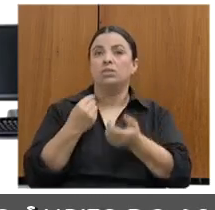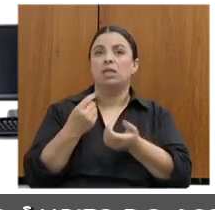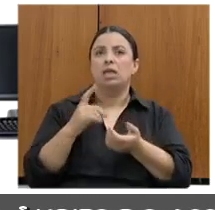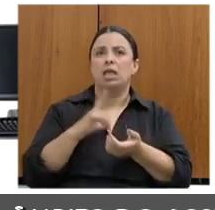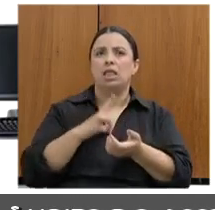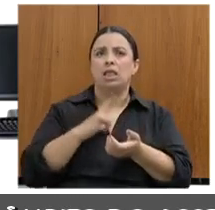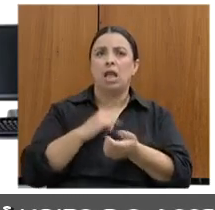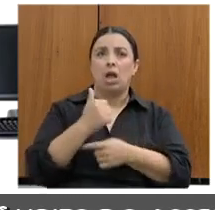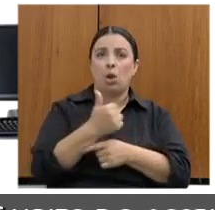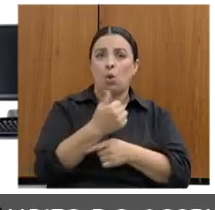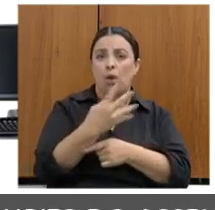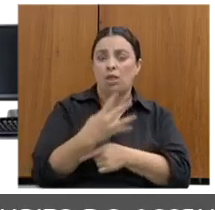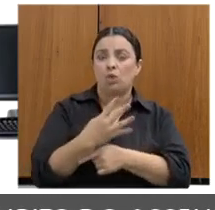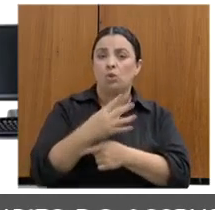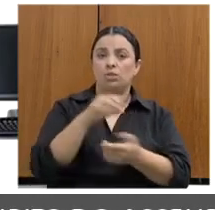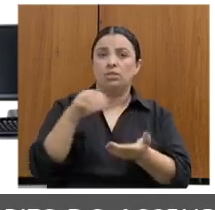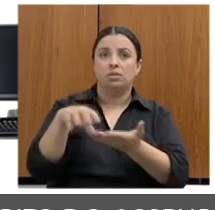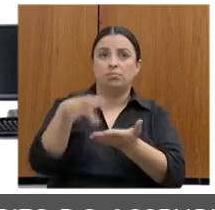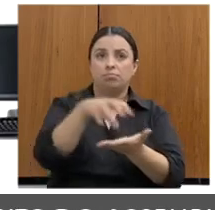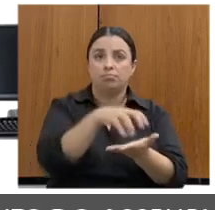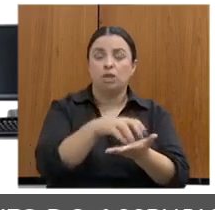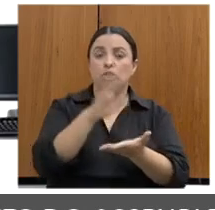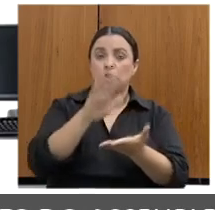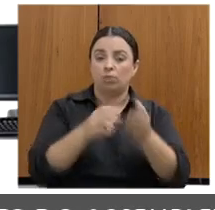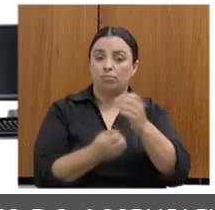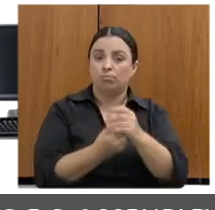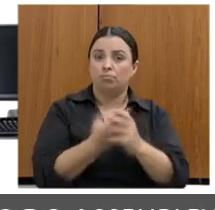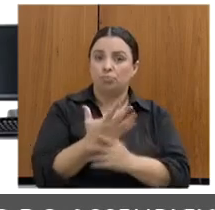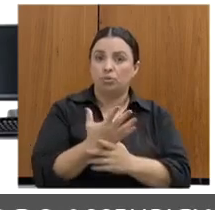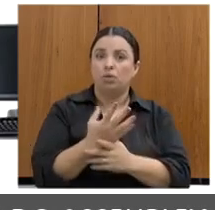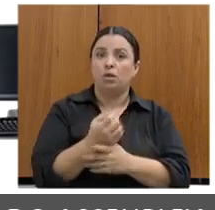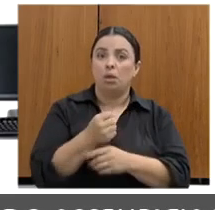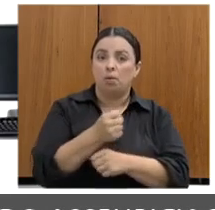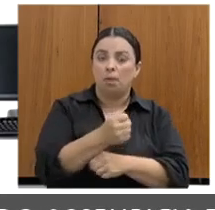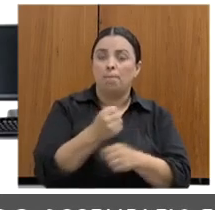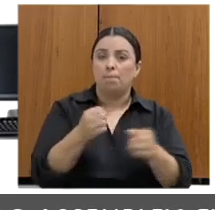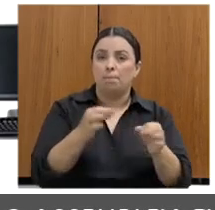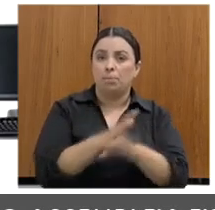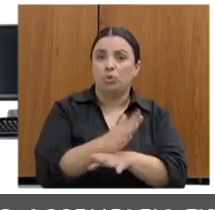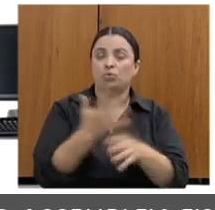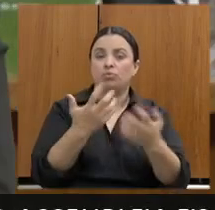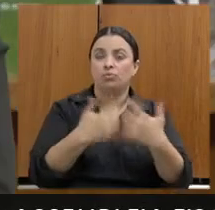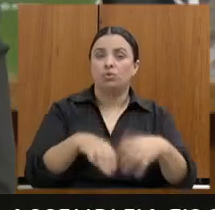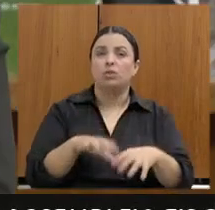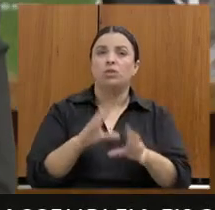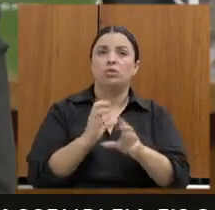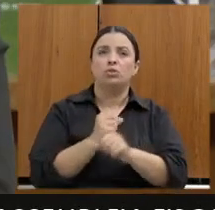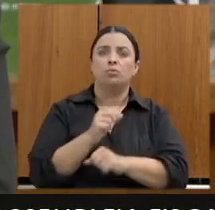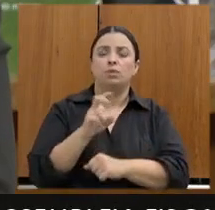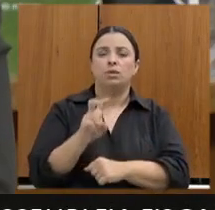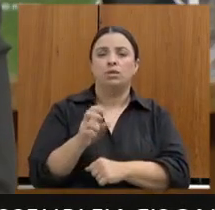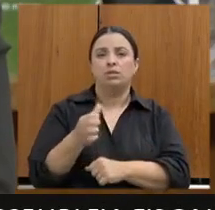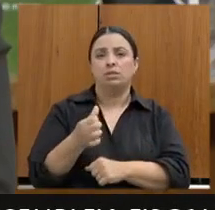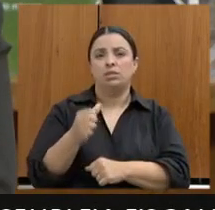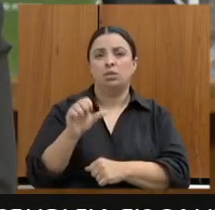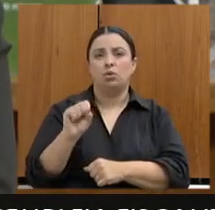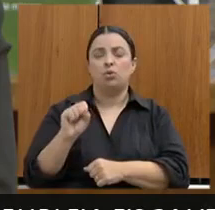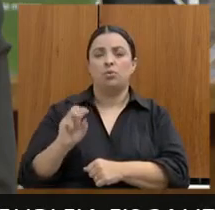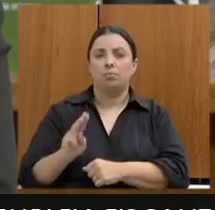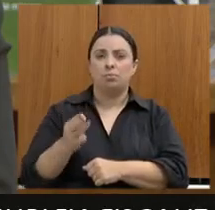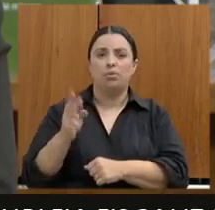frações já criadas e instaladas um total de 568 r$ 1000 próximo